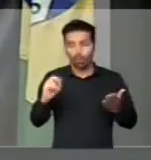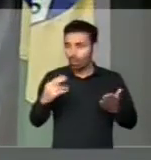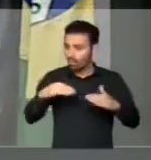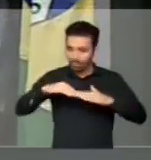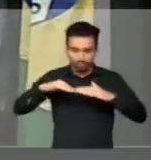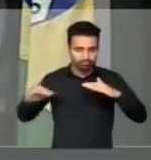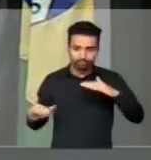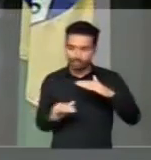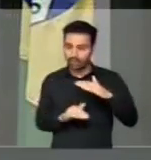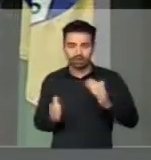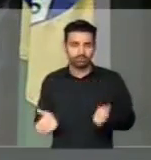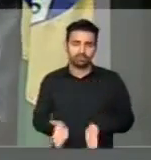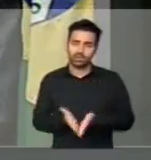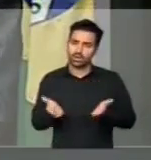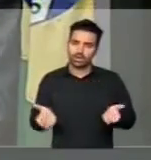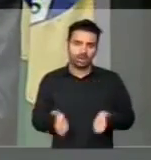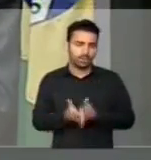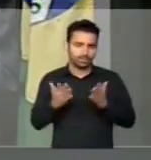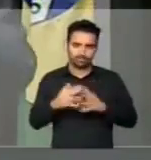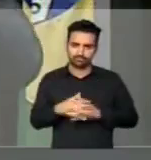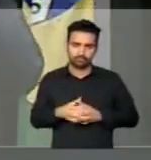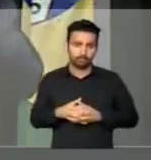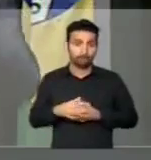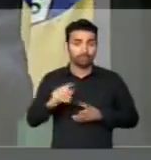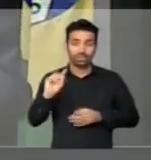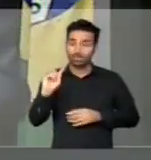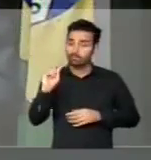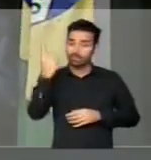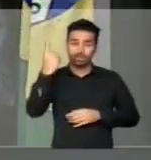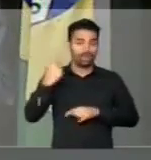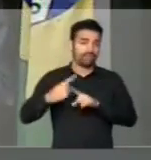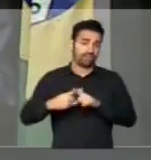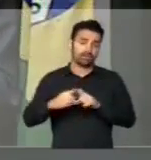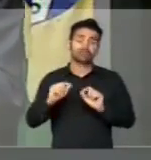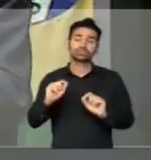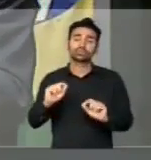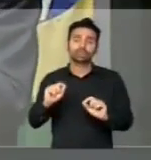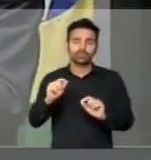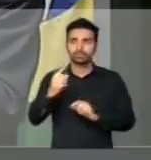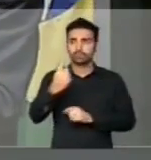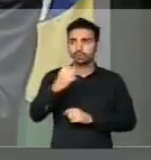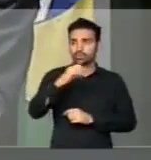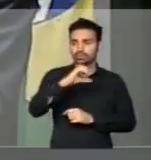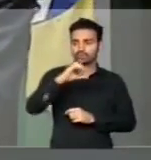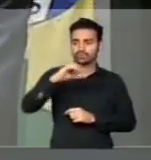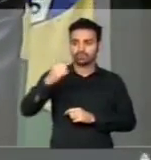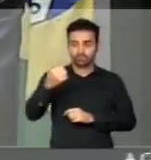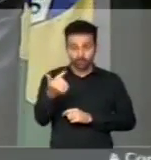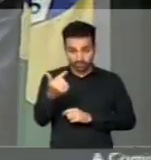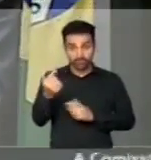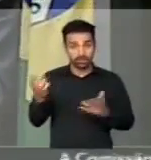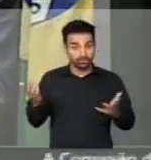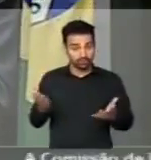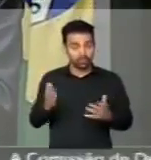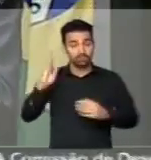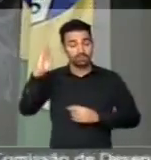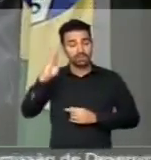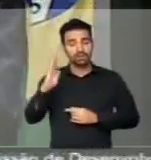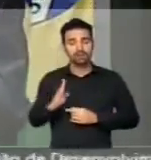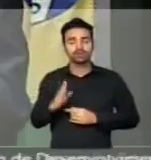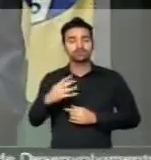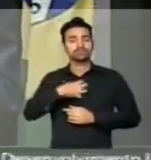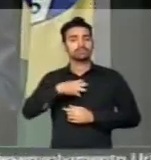pobres. Pela primeira vez, desde 1992, o Brasil experimentou,